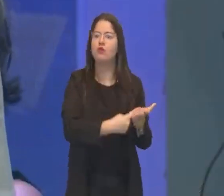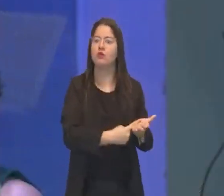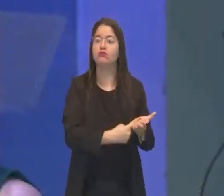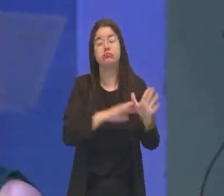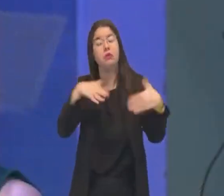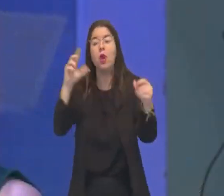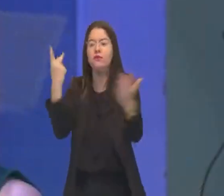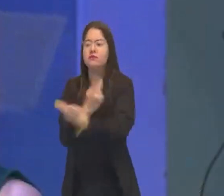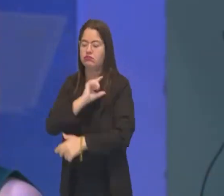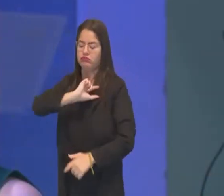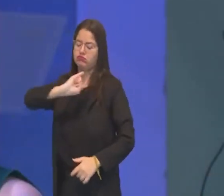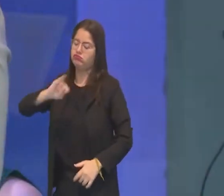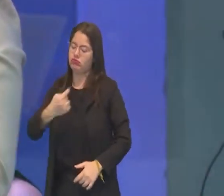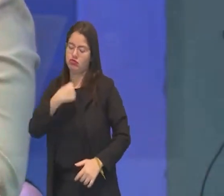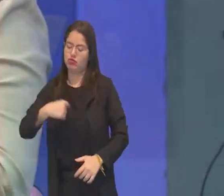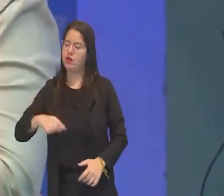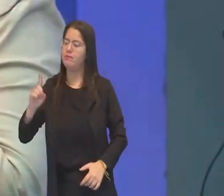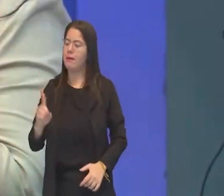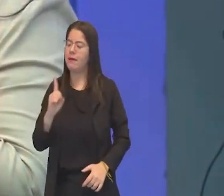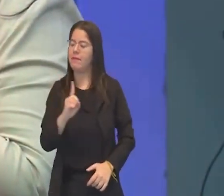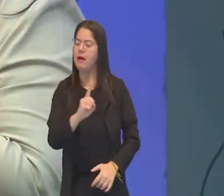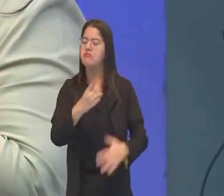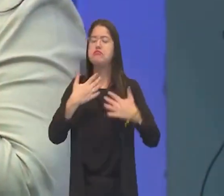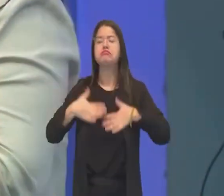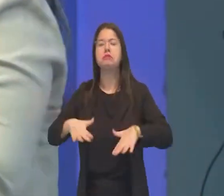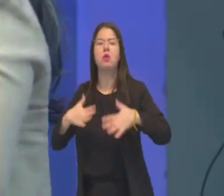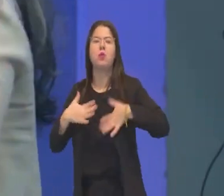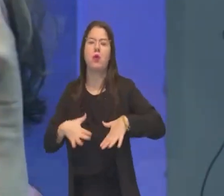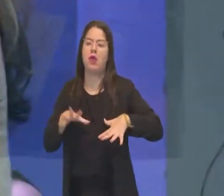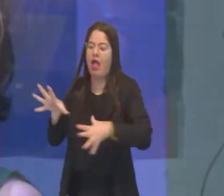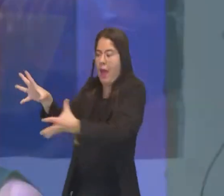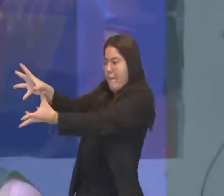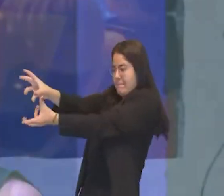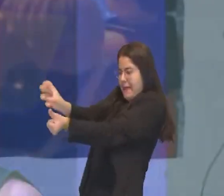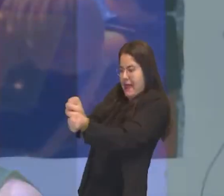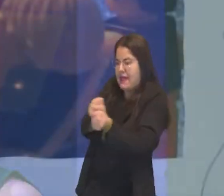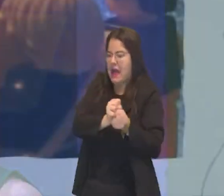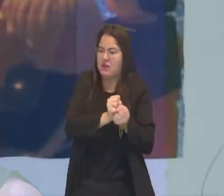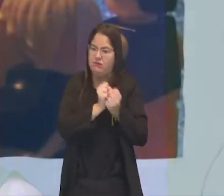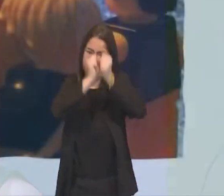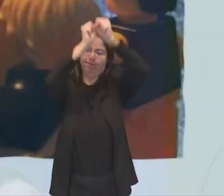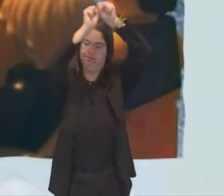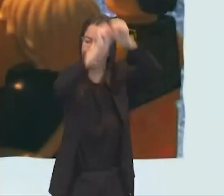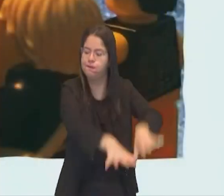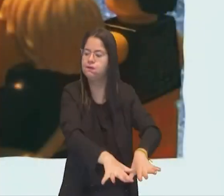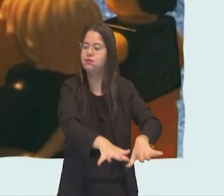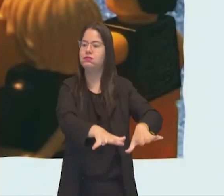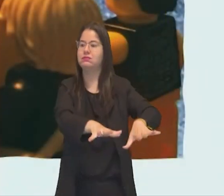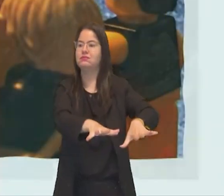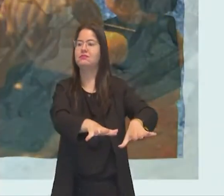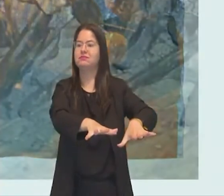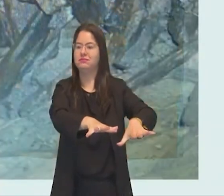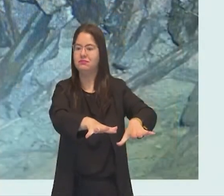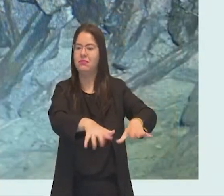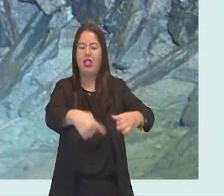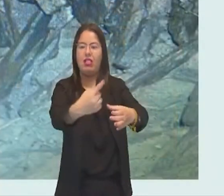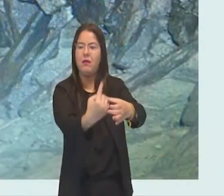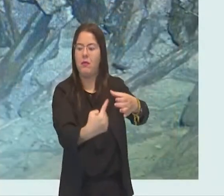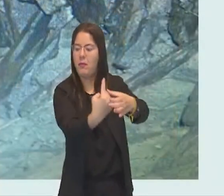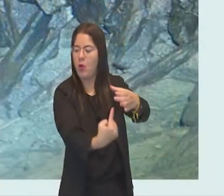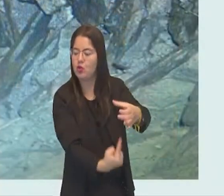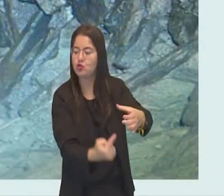José chegou todo tranquilo, pegaram José e jogaram ele no